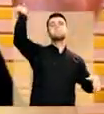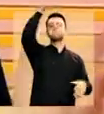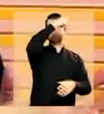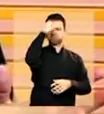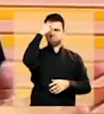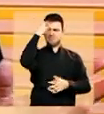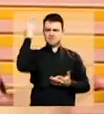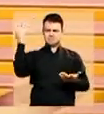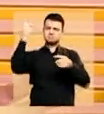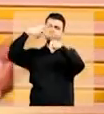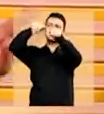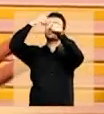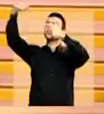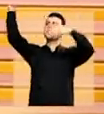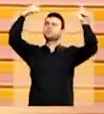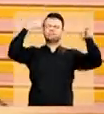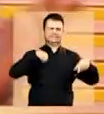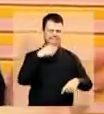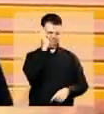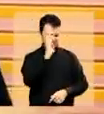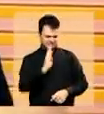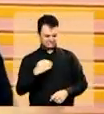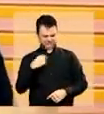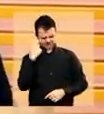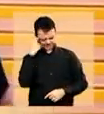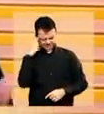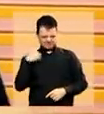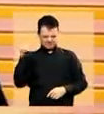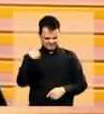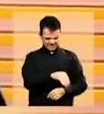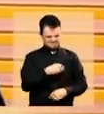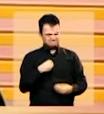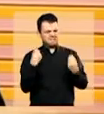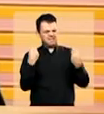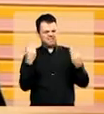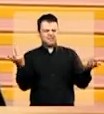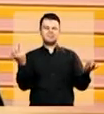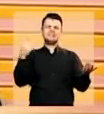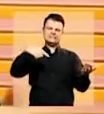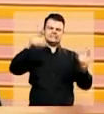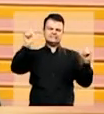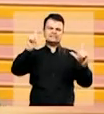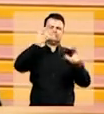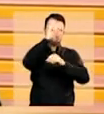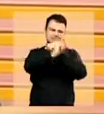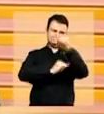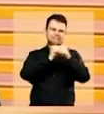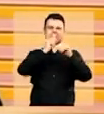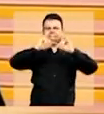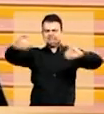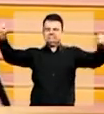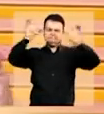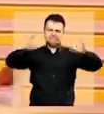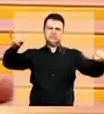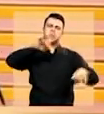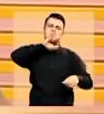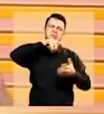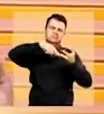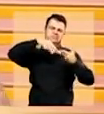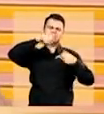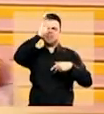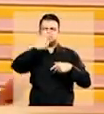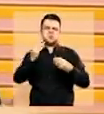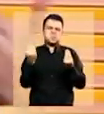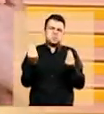em outros países, né? Brasil, por que eu vou para o Brasil? E agora com a mídia, né? Falando tanto do nosso país. Então,